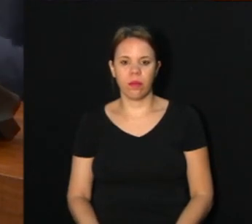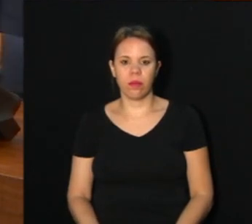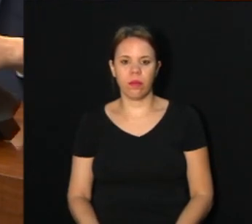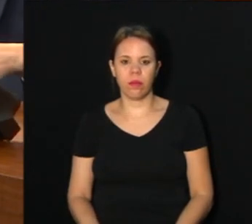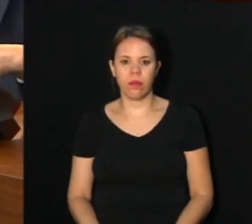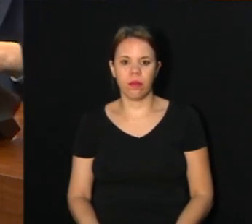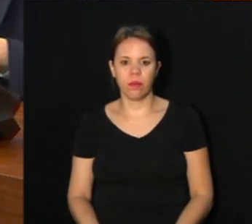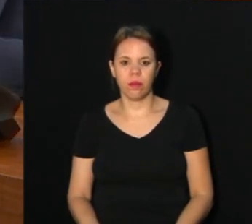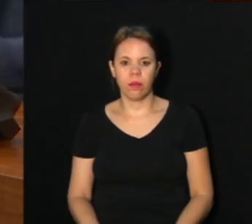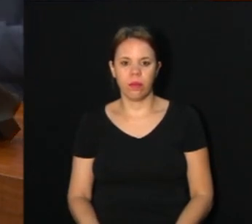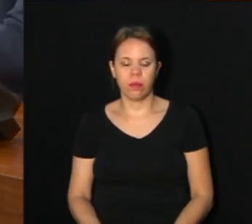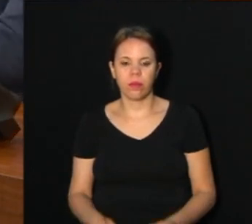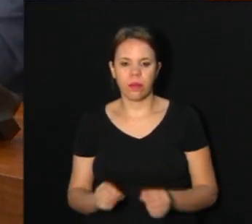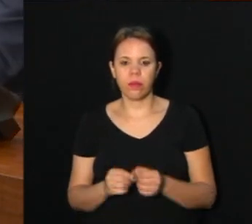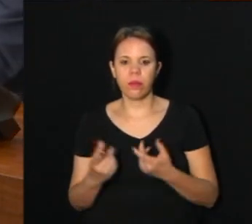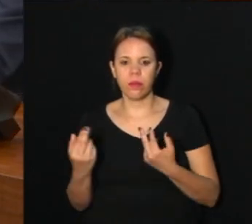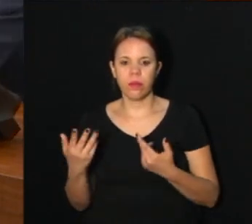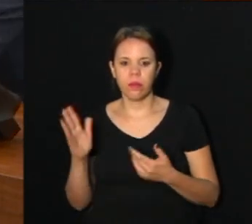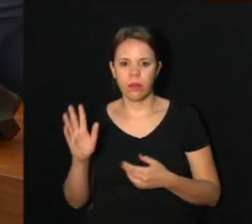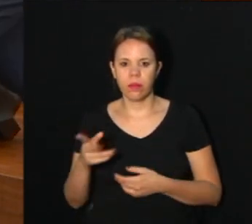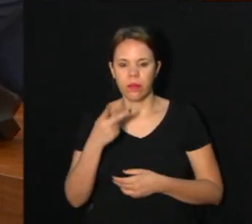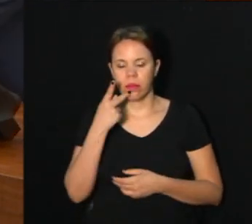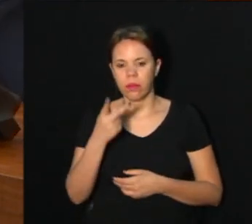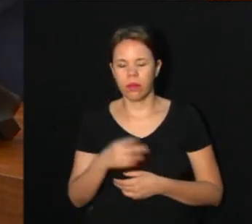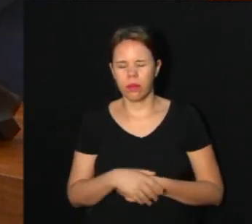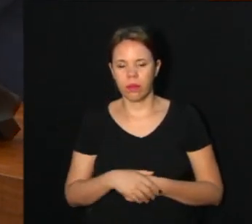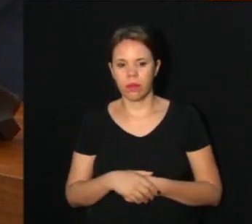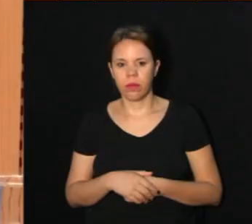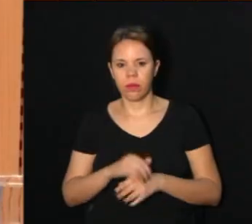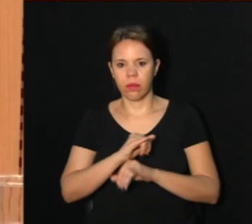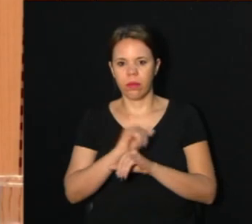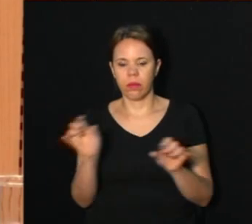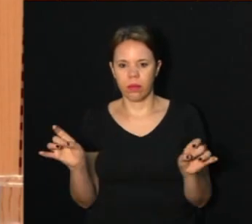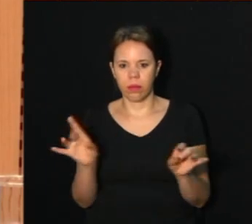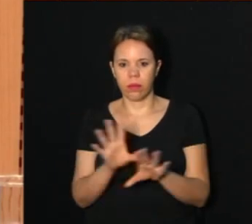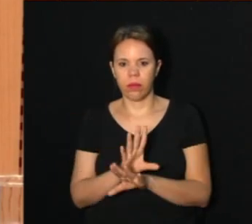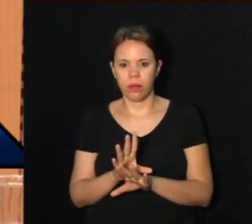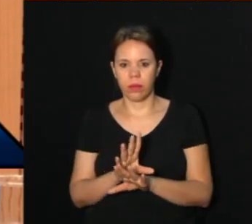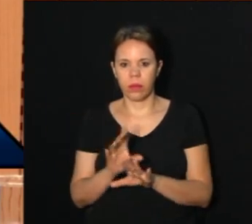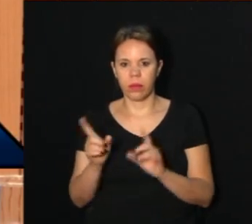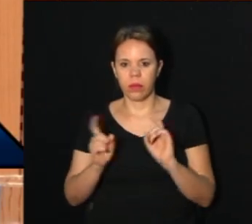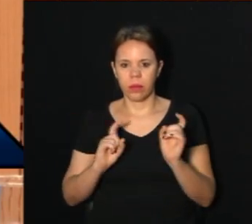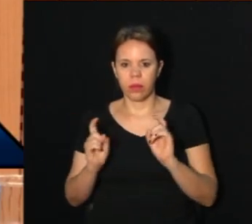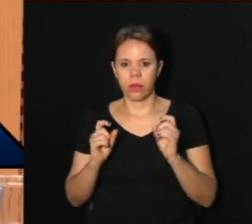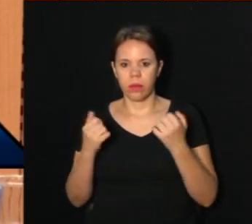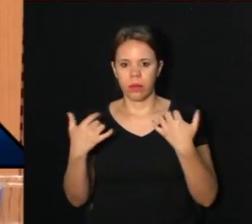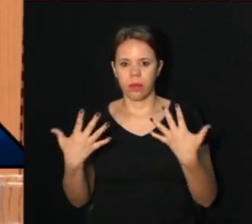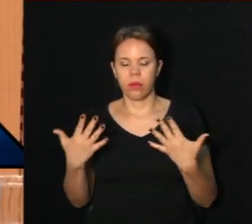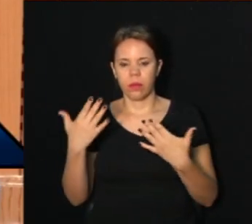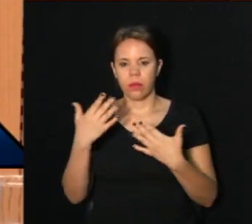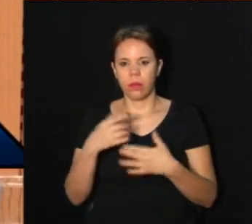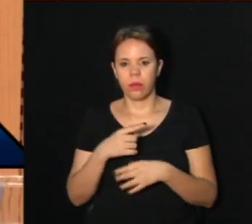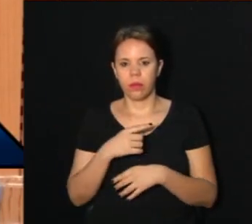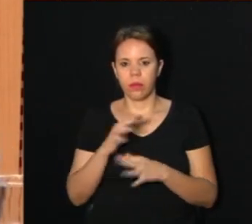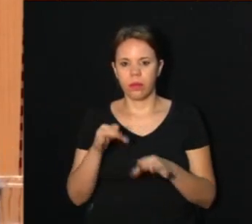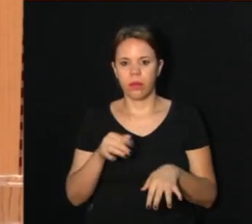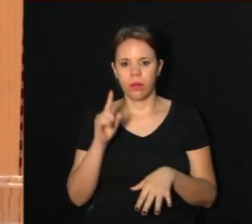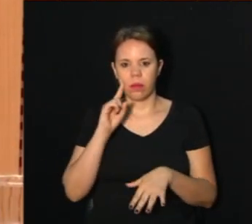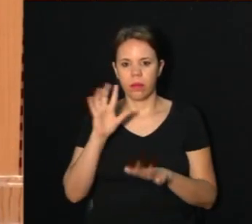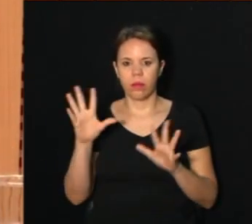Então, fazendo novamente as palavras que eu já havia dito, eu declaro encerrada a presente audiência pública, desejando um bom final de dia a